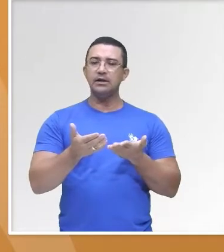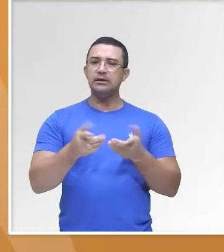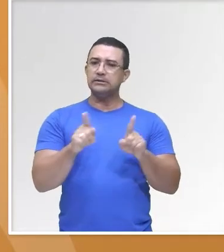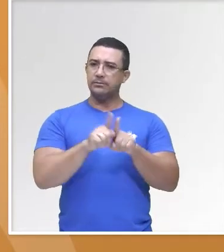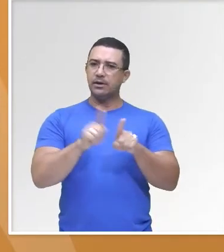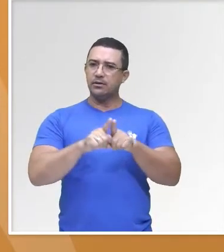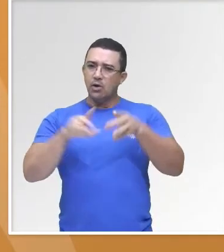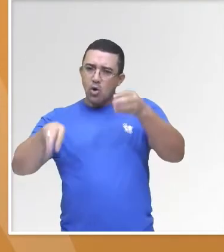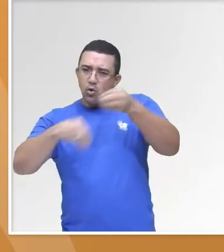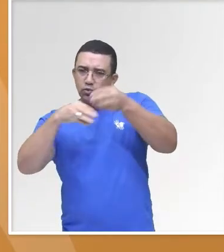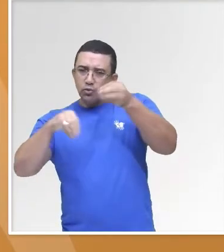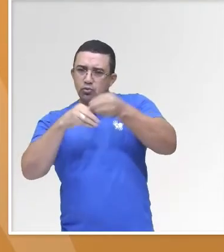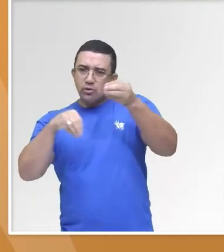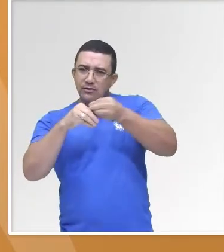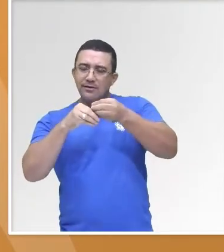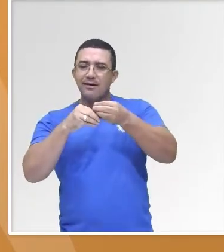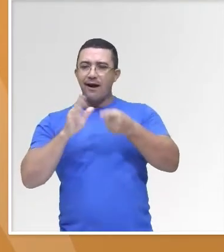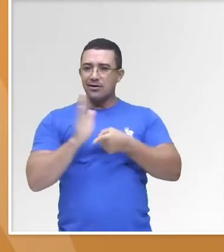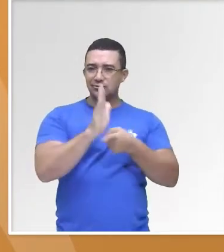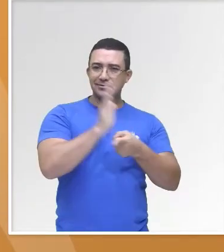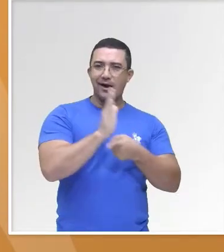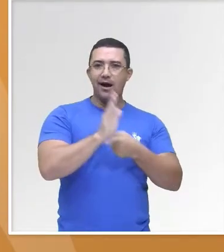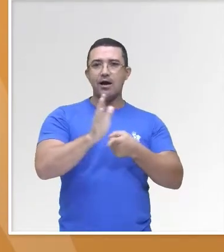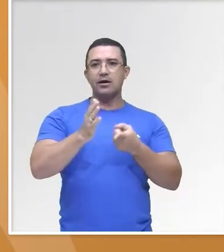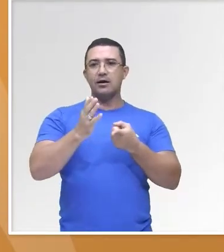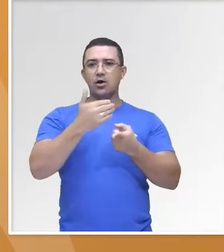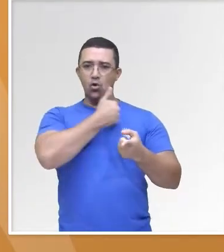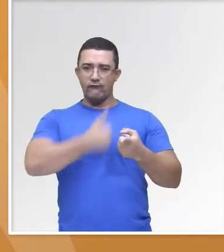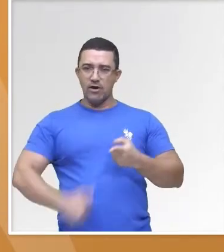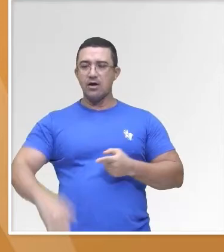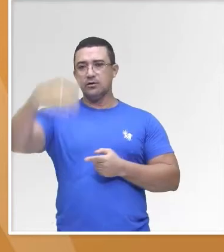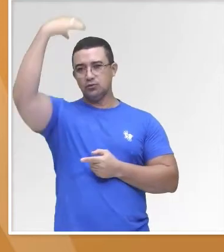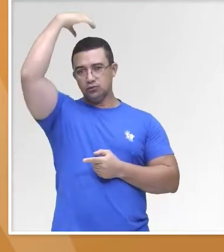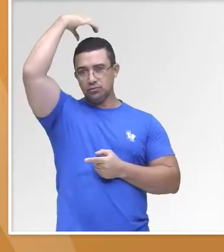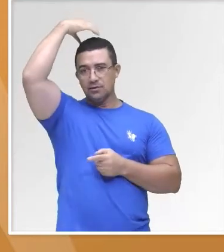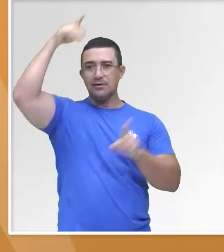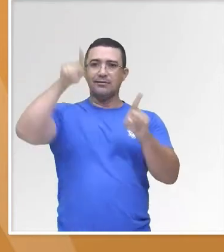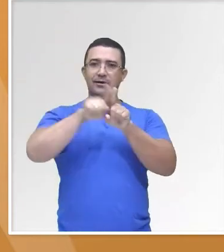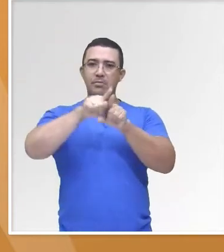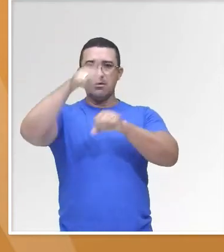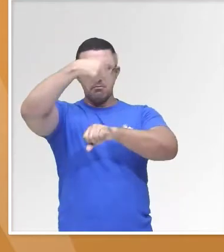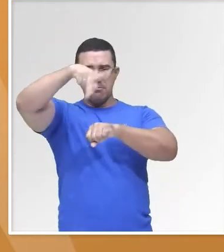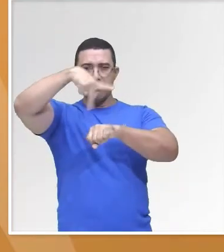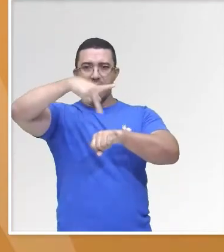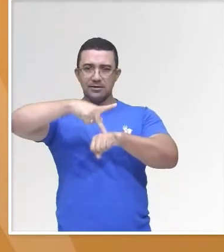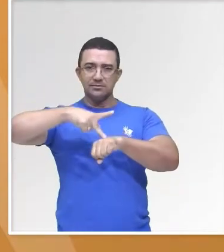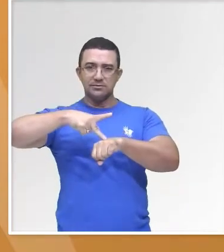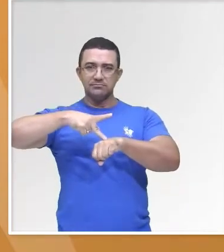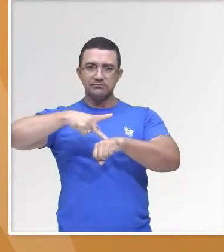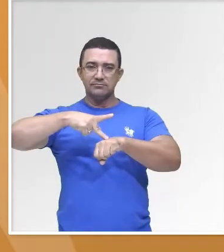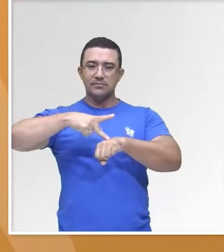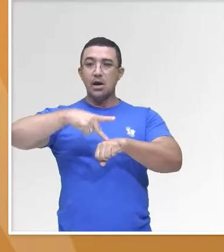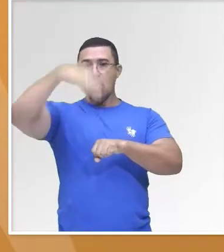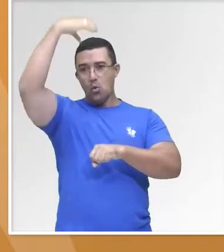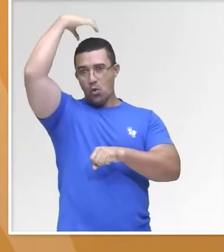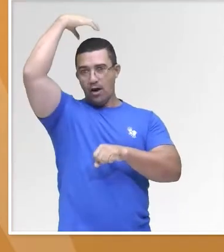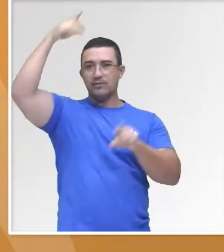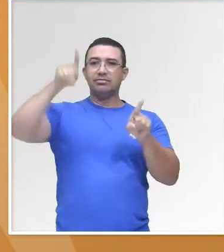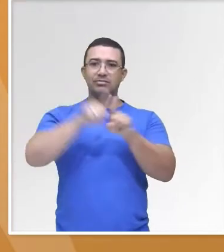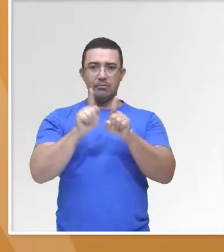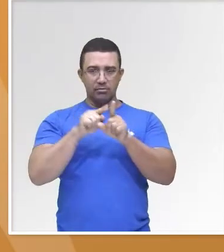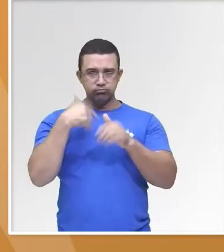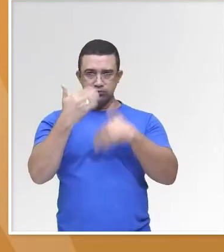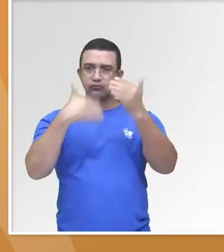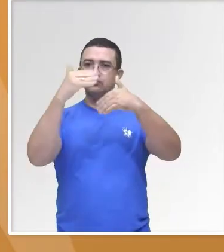com o engrandecimento do reino e, contribuindo com o engrandecimento do reino, obviamente, o rei também vai